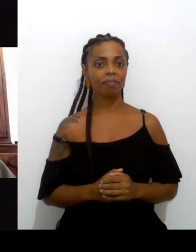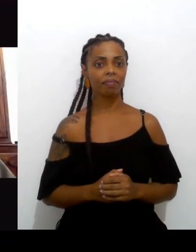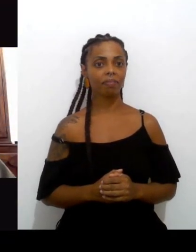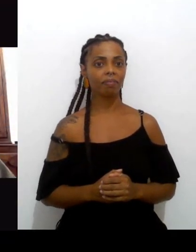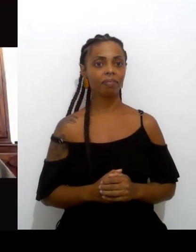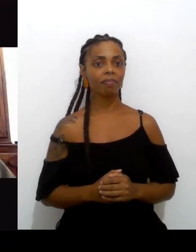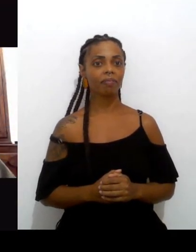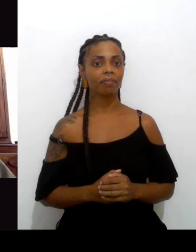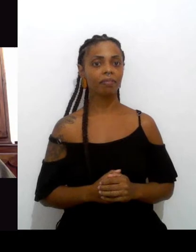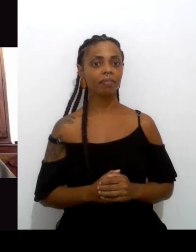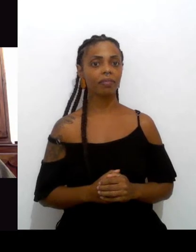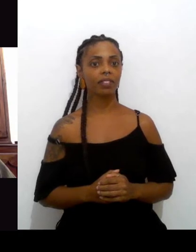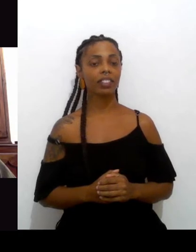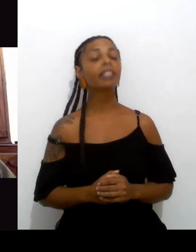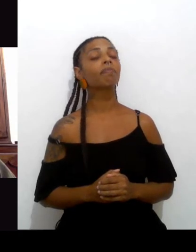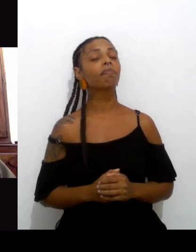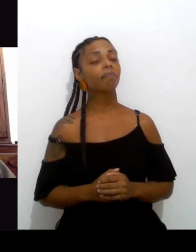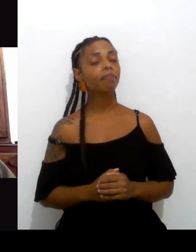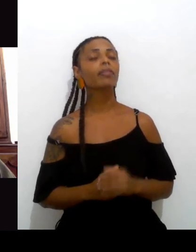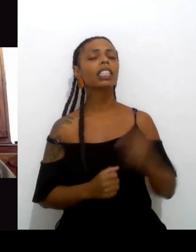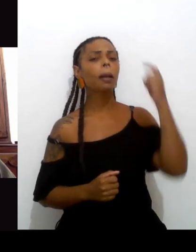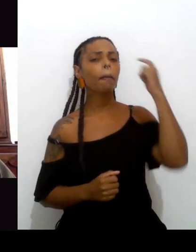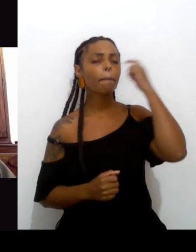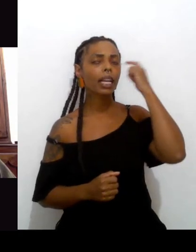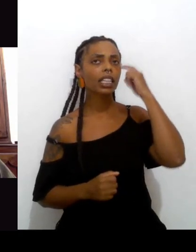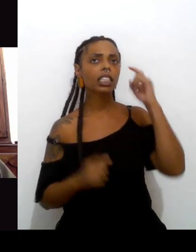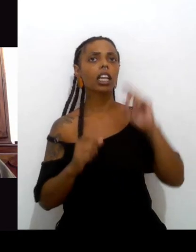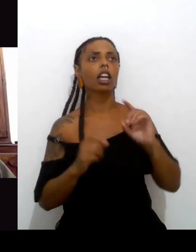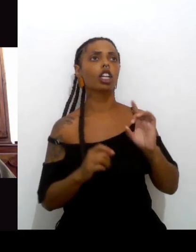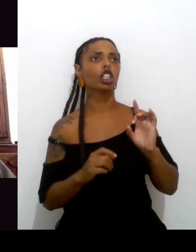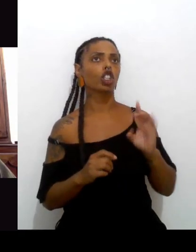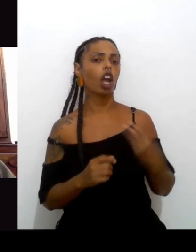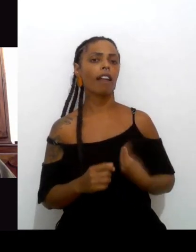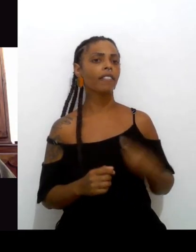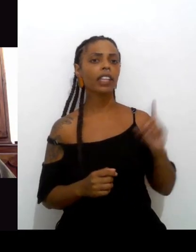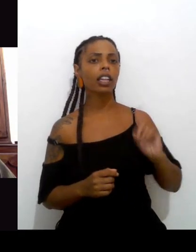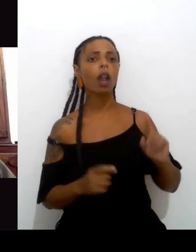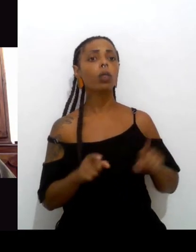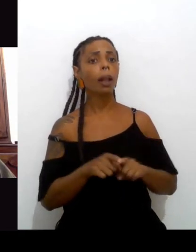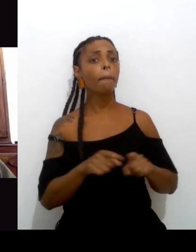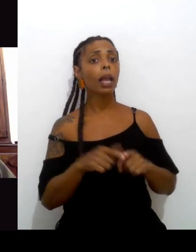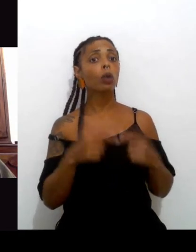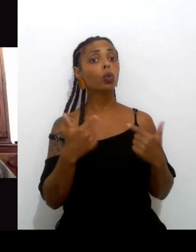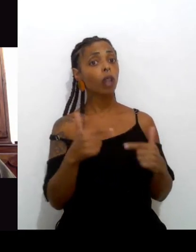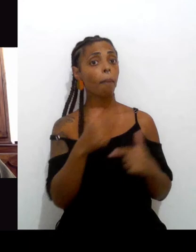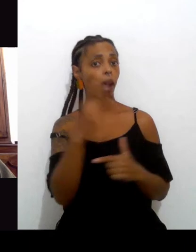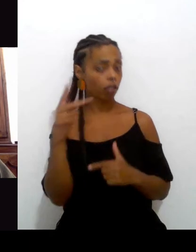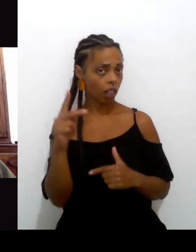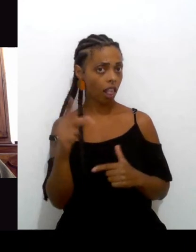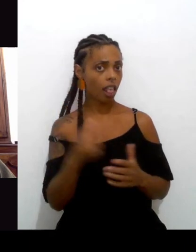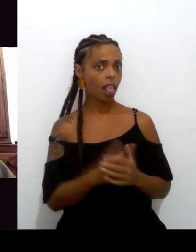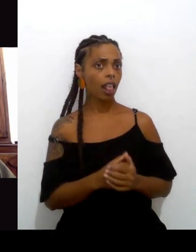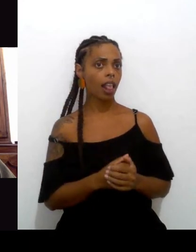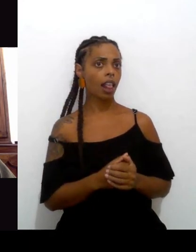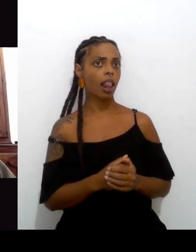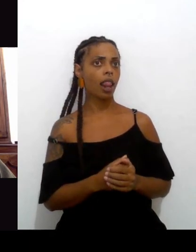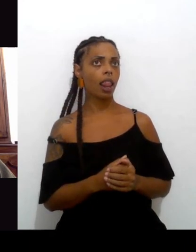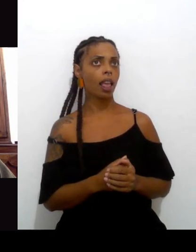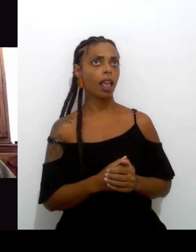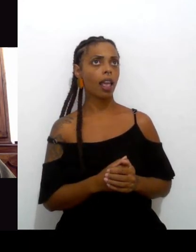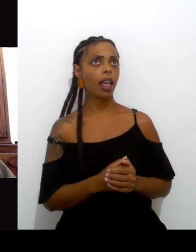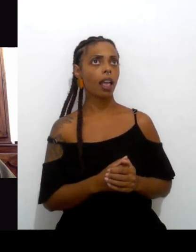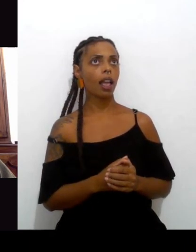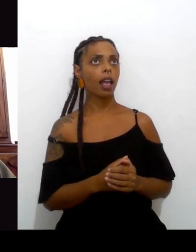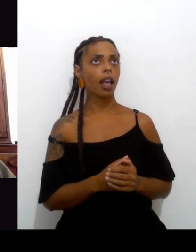e pensando não apenas né na sua vida mas em Sua obra né é as suas pinturas